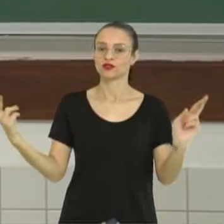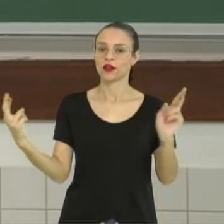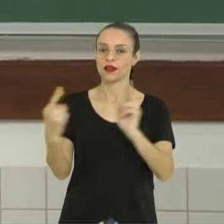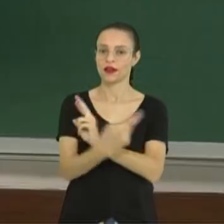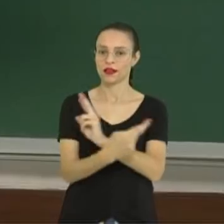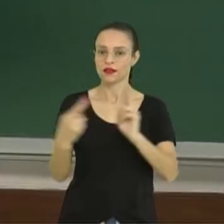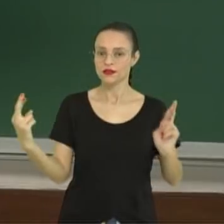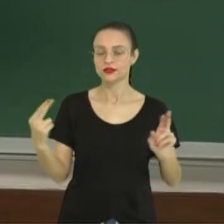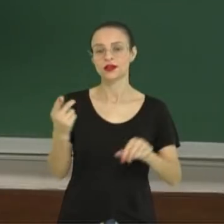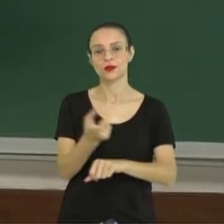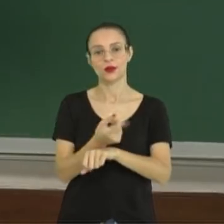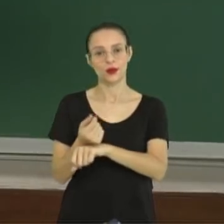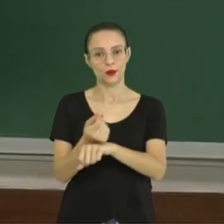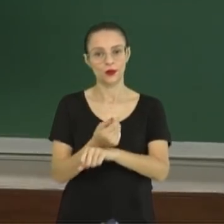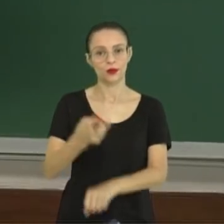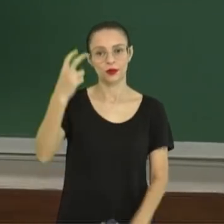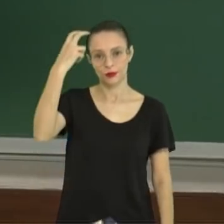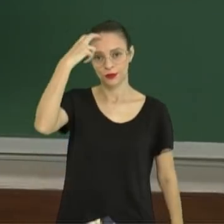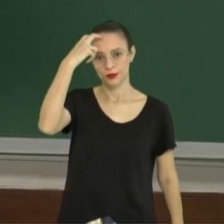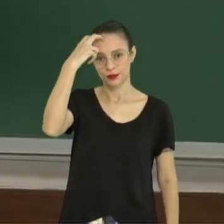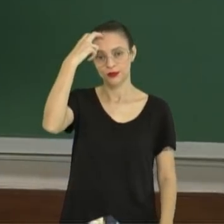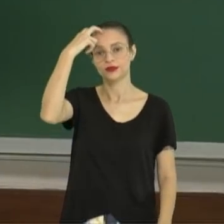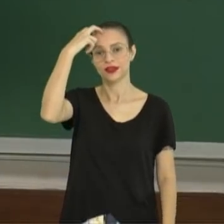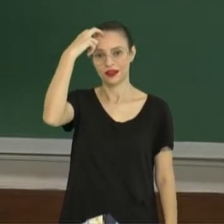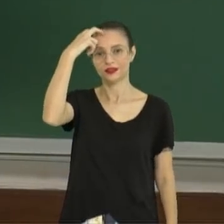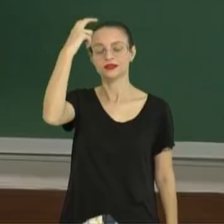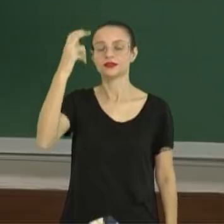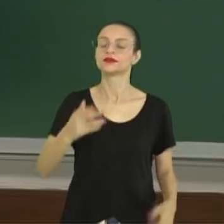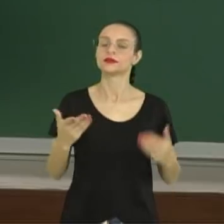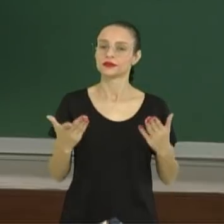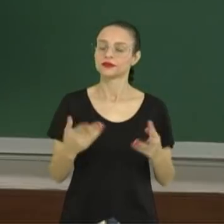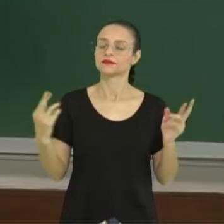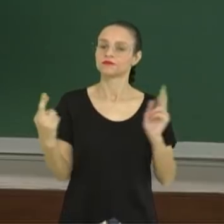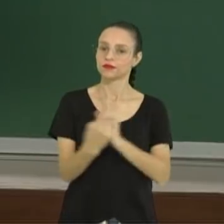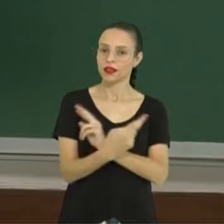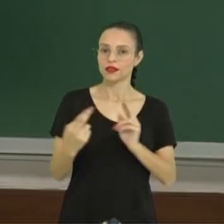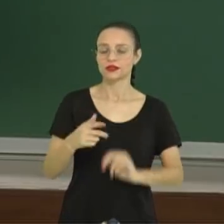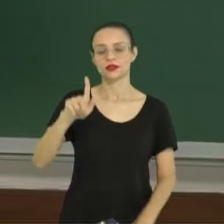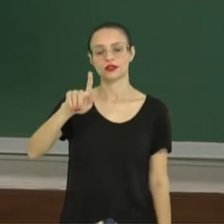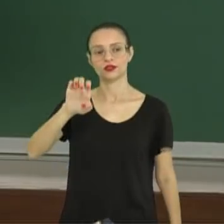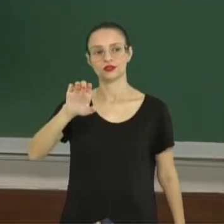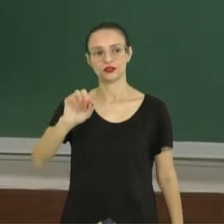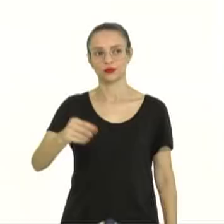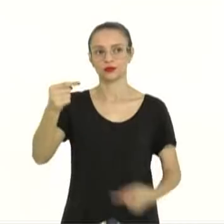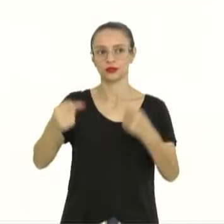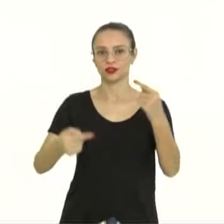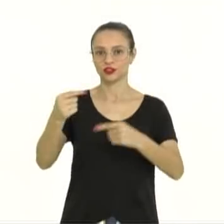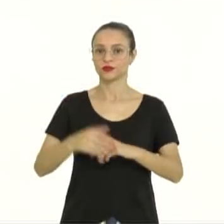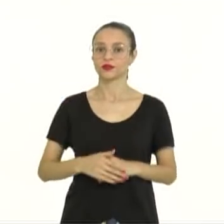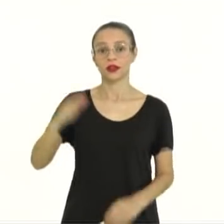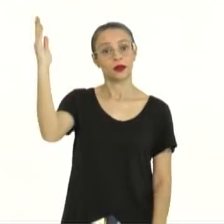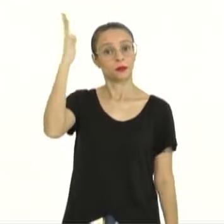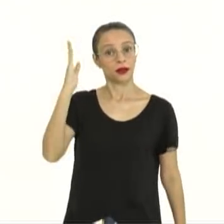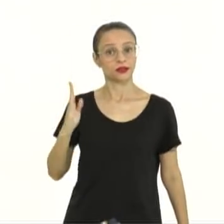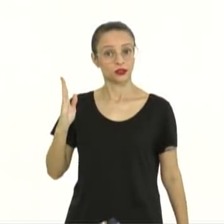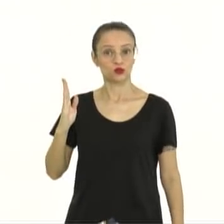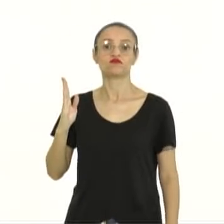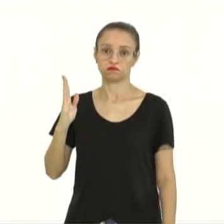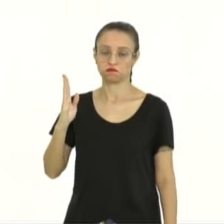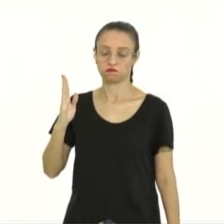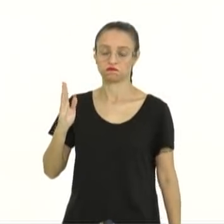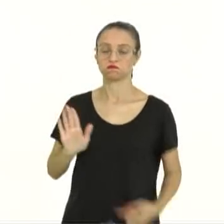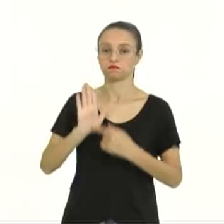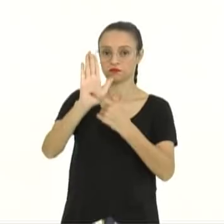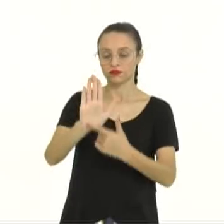relações econômicas, culturais, todas as relações da geopolítica. O Brasil, claro, destaque, né,